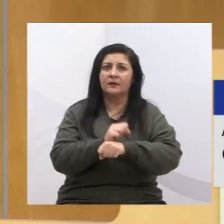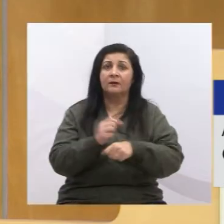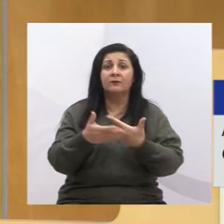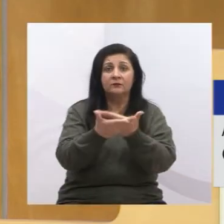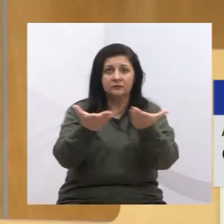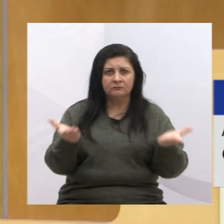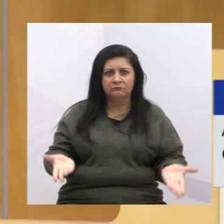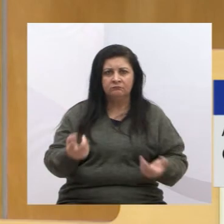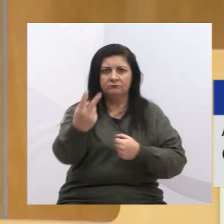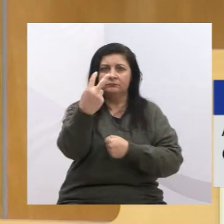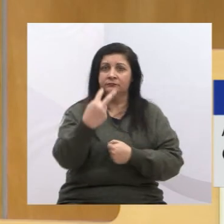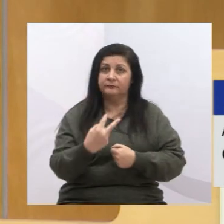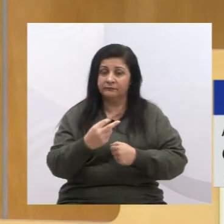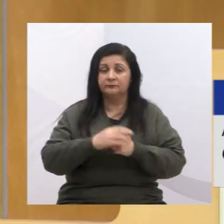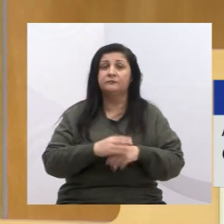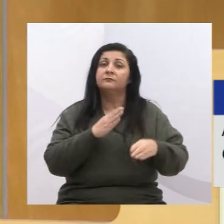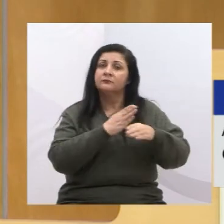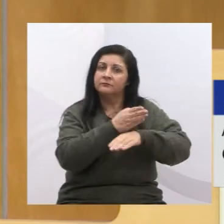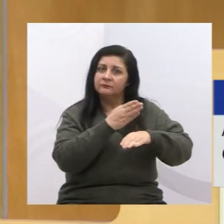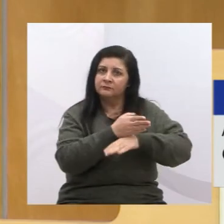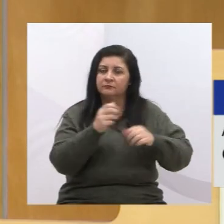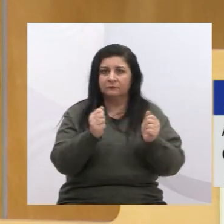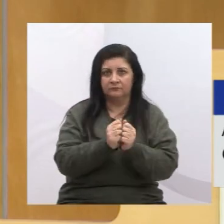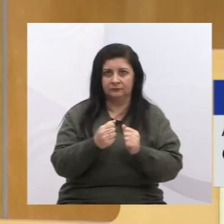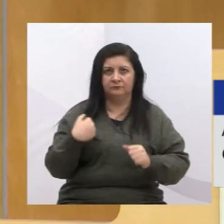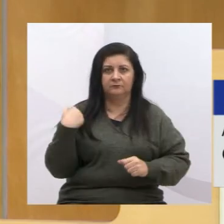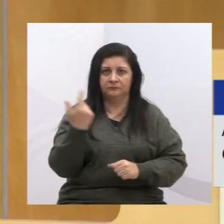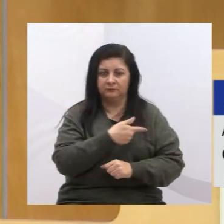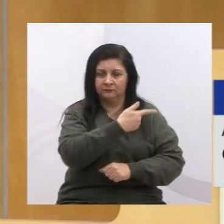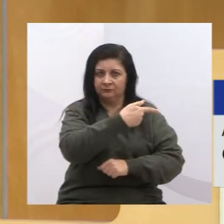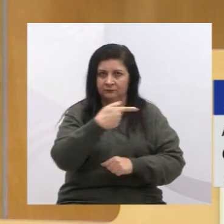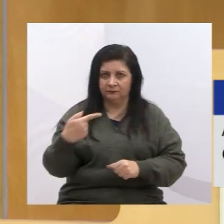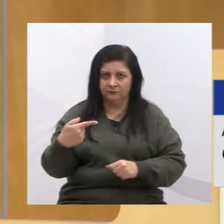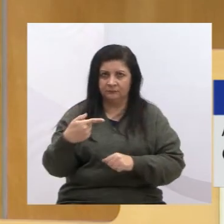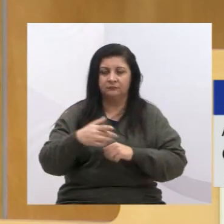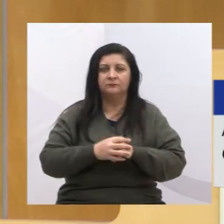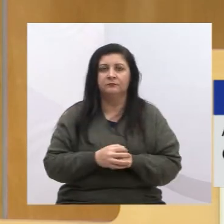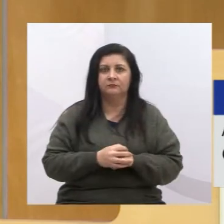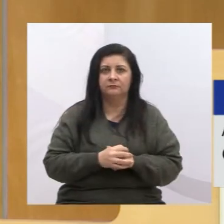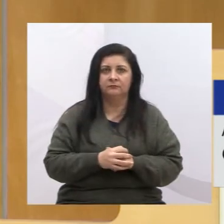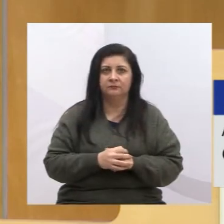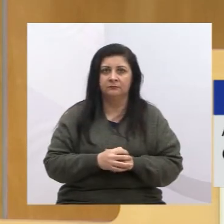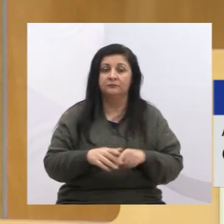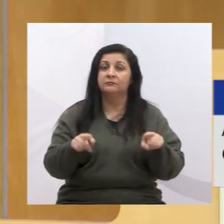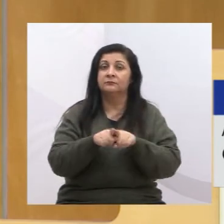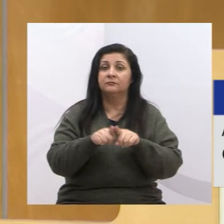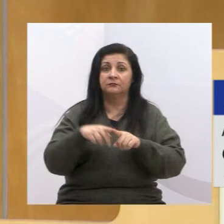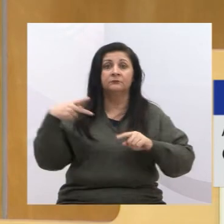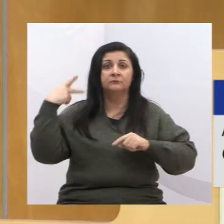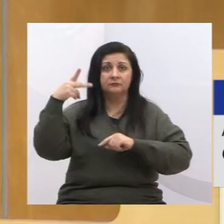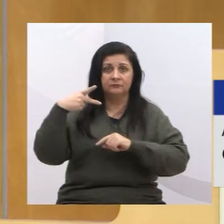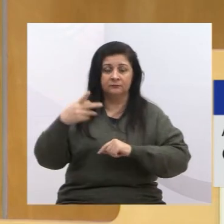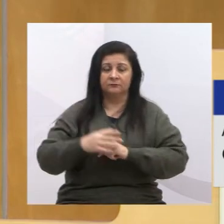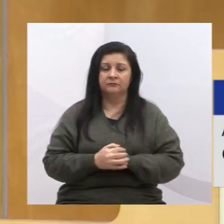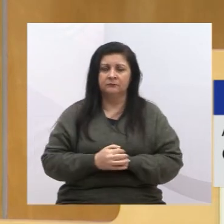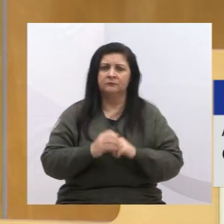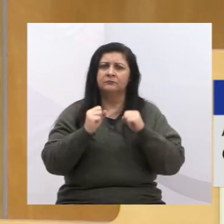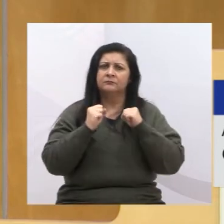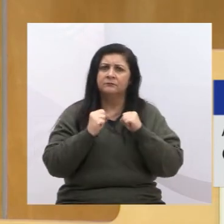nos assistindo, que participem conosco dessa semana integrada, e também os nobres vereadores que também